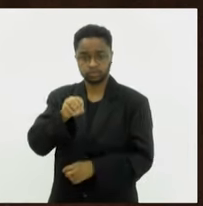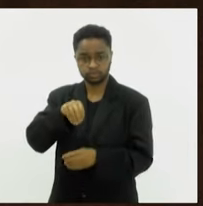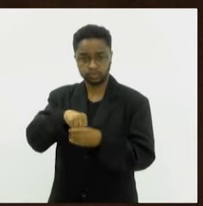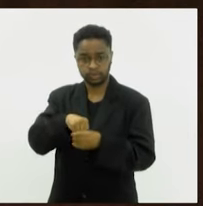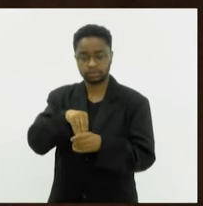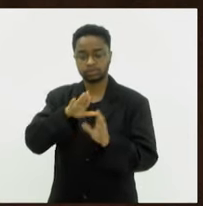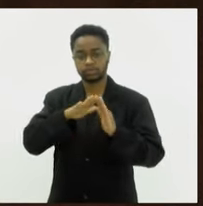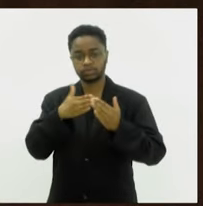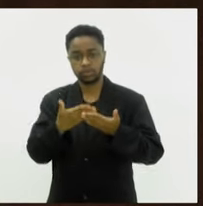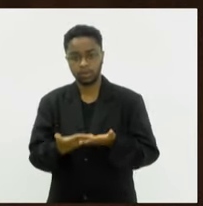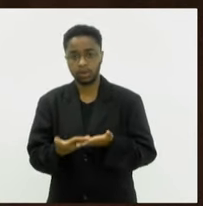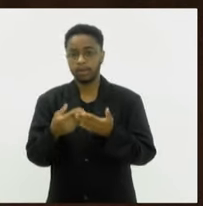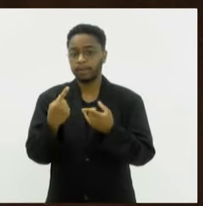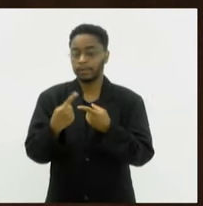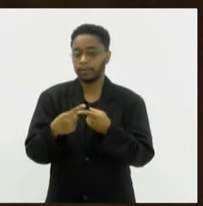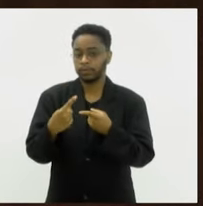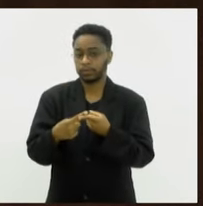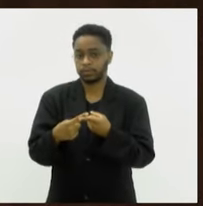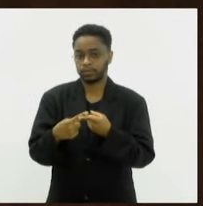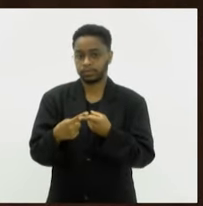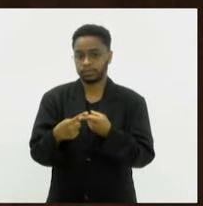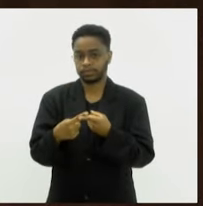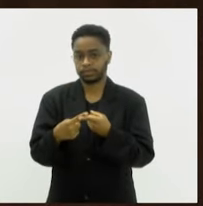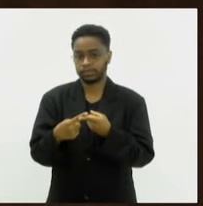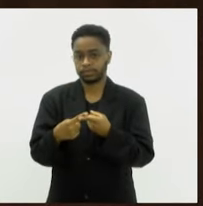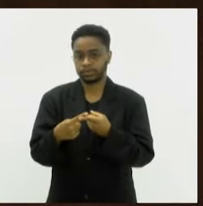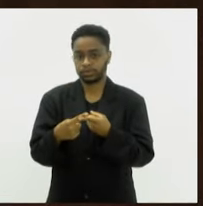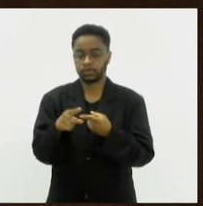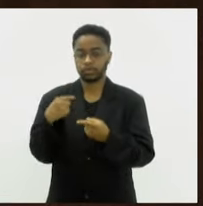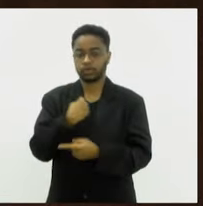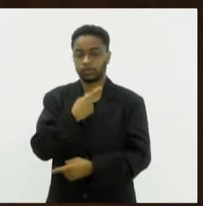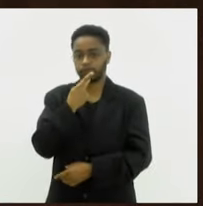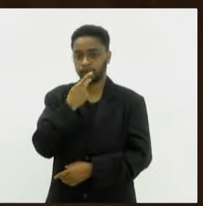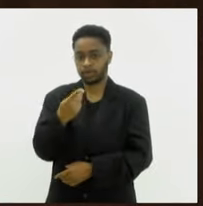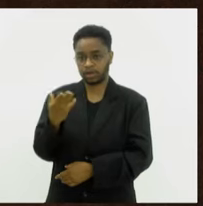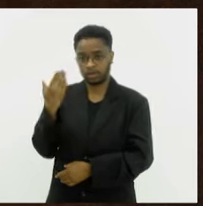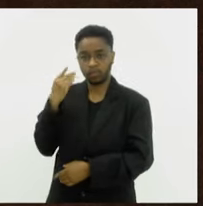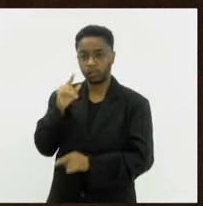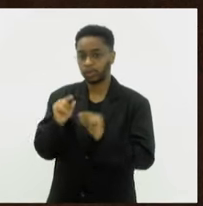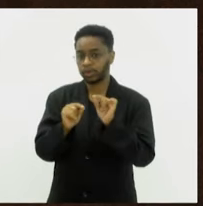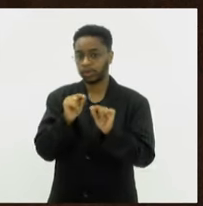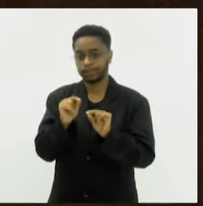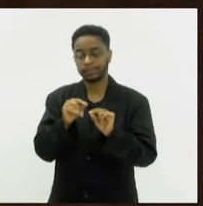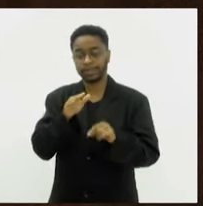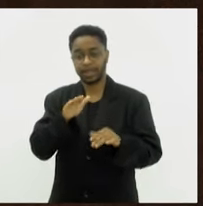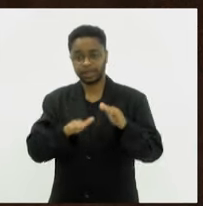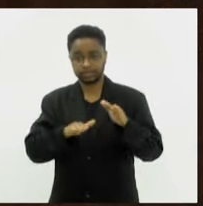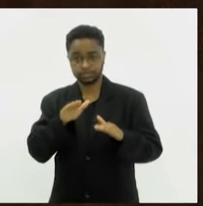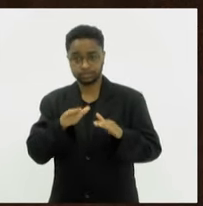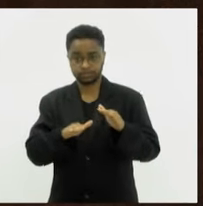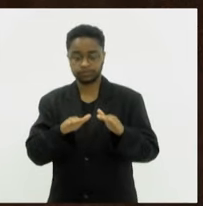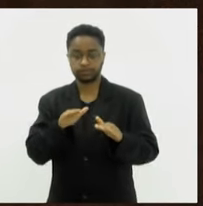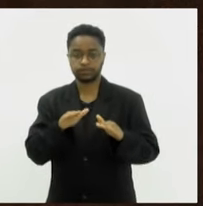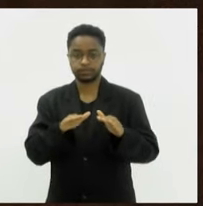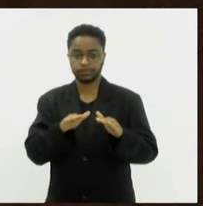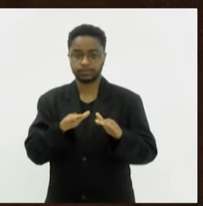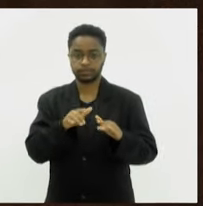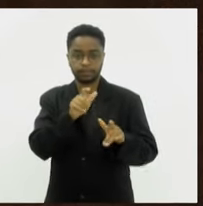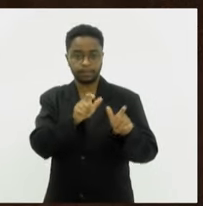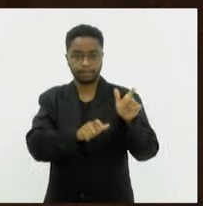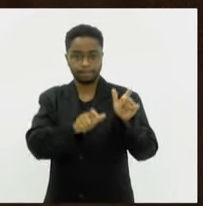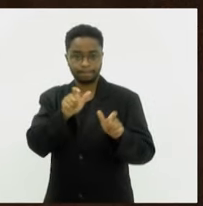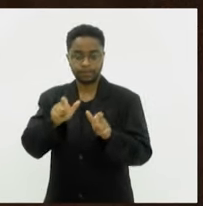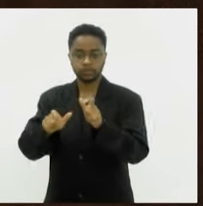dizendo, deputadas, queridas e atuantes, é que muitas vezes as